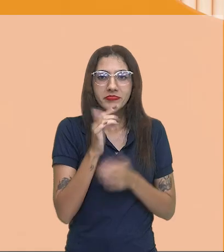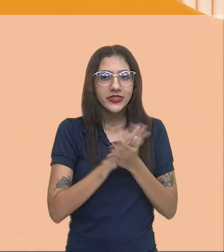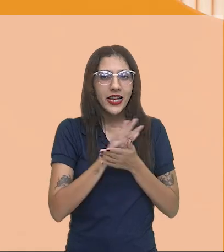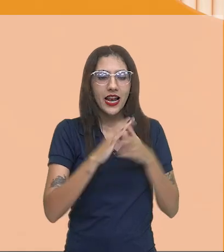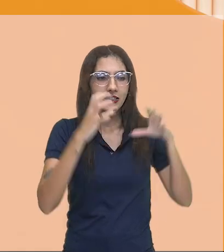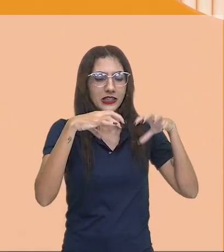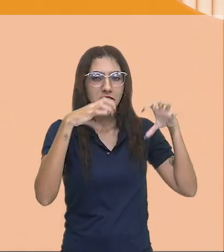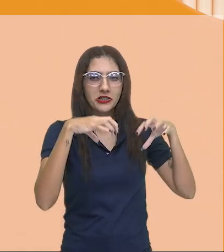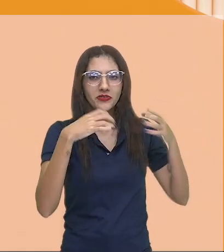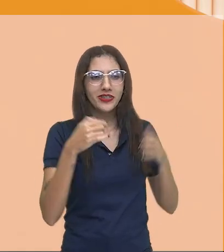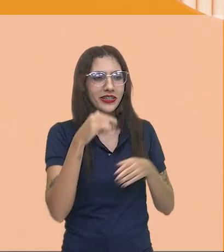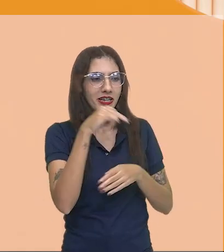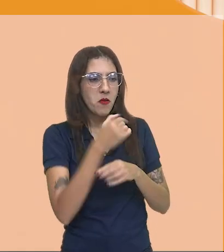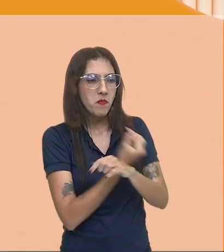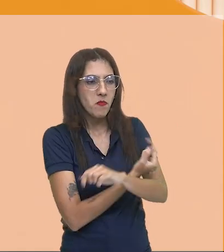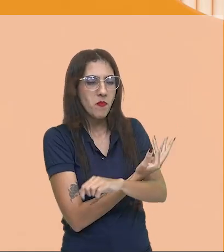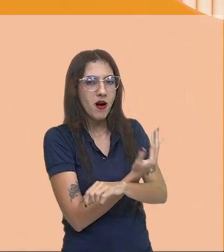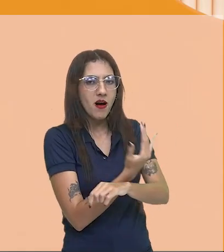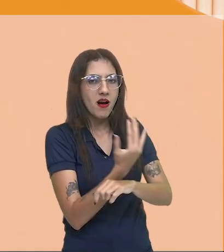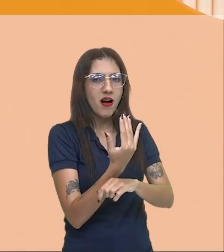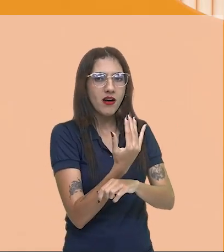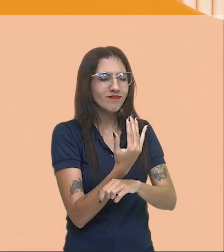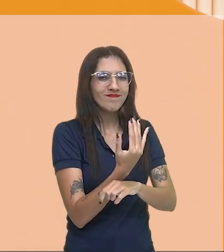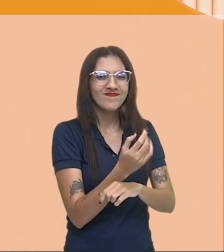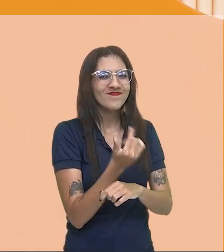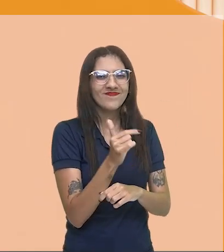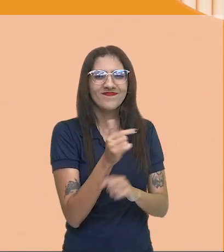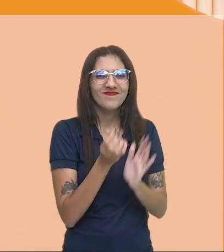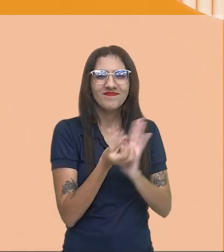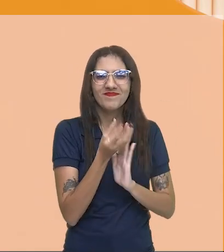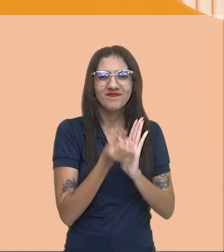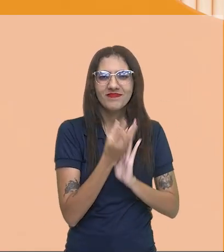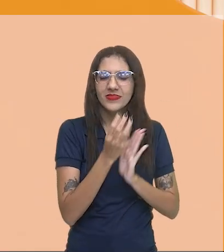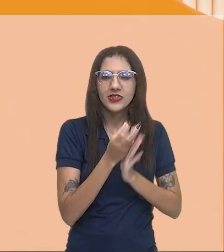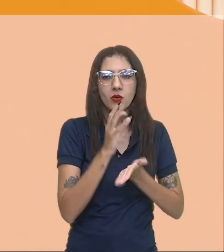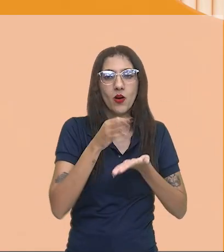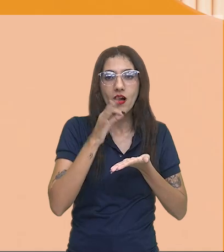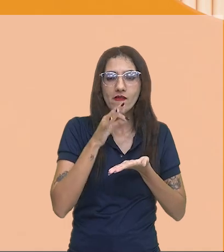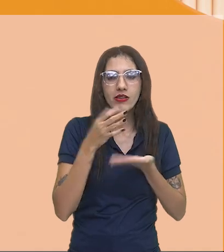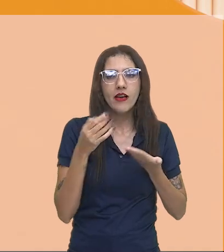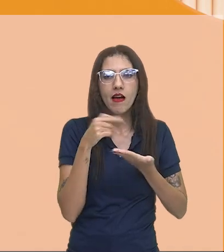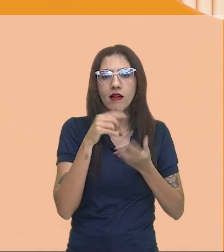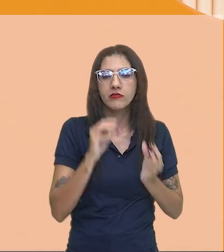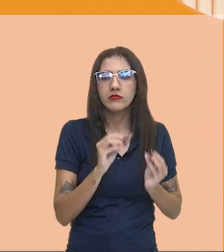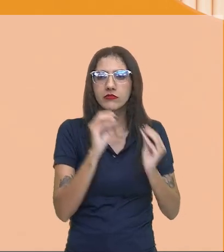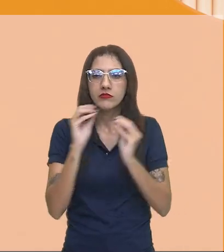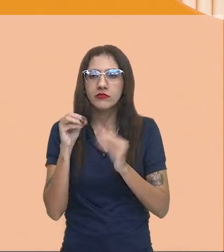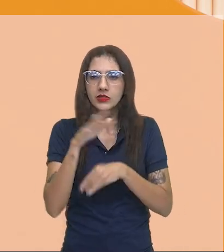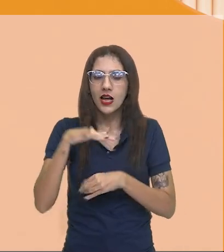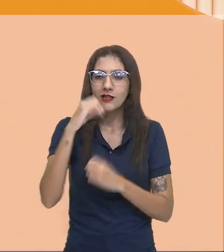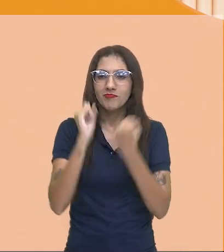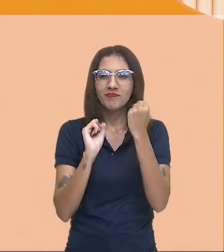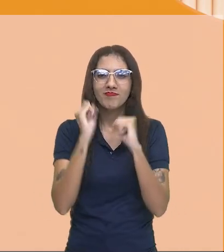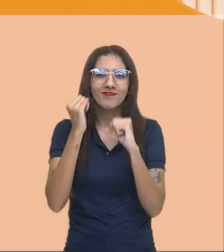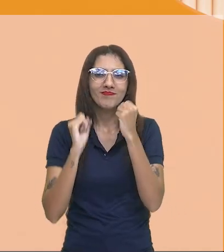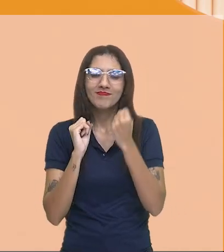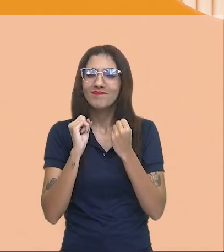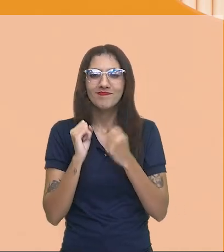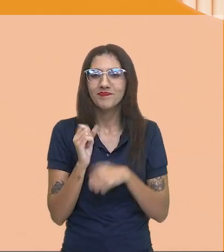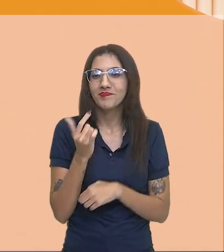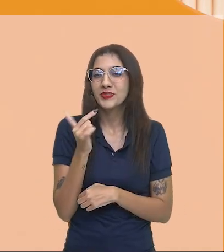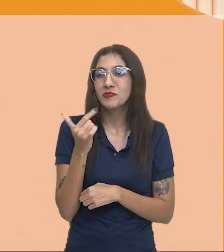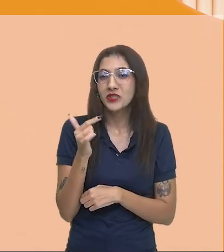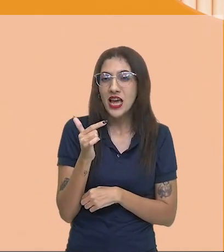aí aquele pé de café não vai produzir, ou seja, não vai chegar na indústria para beneficiar aquele